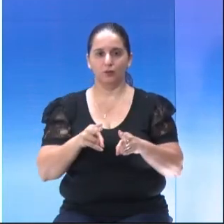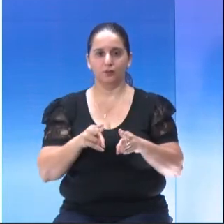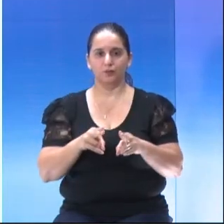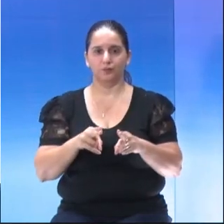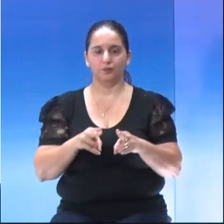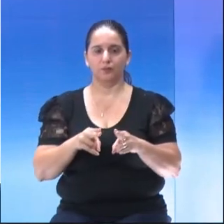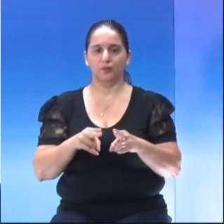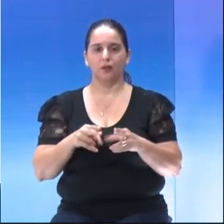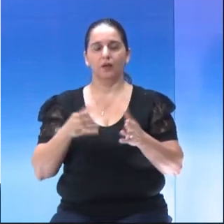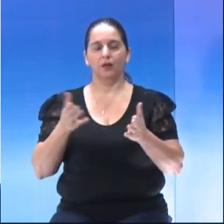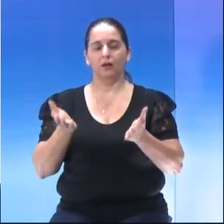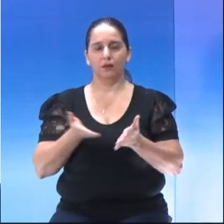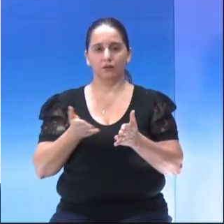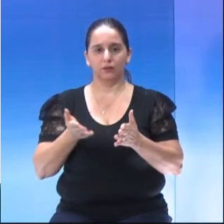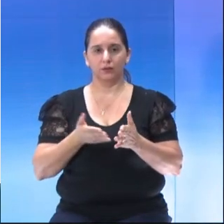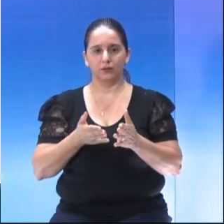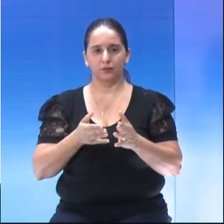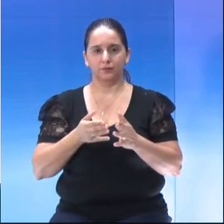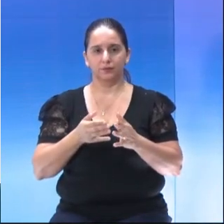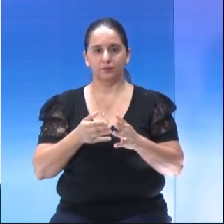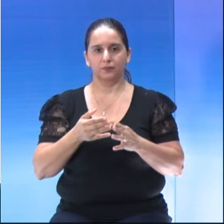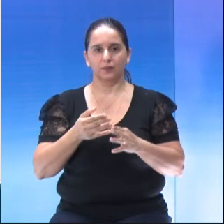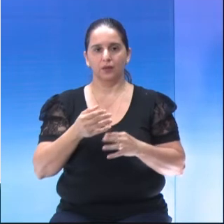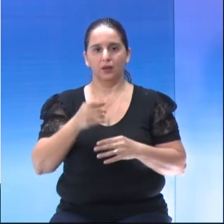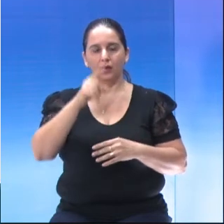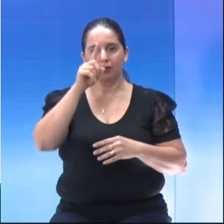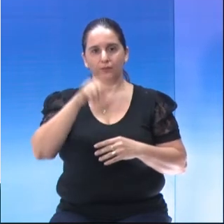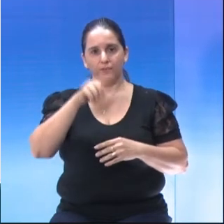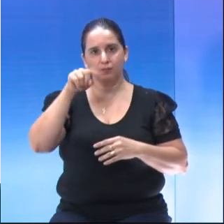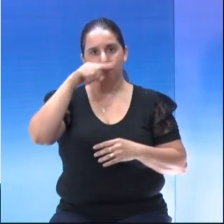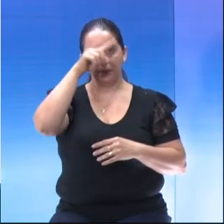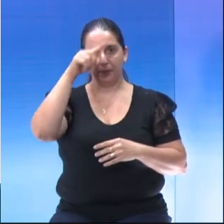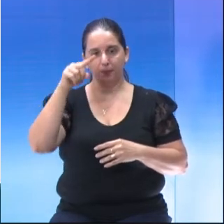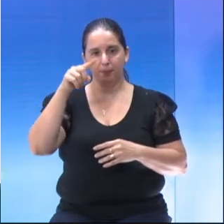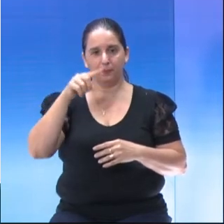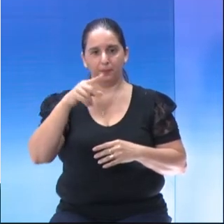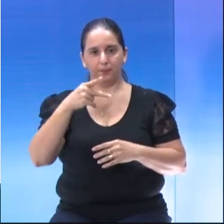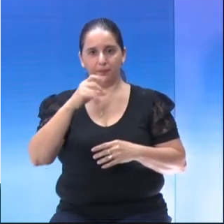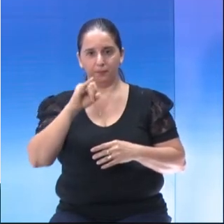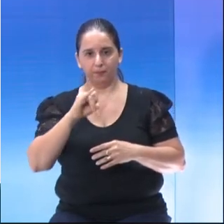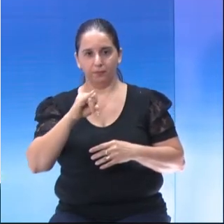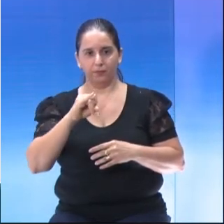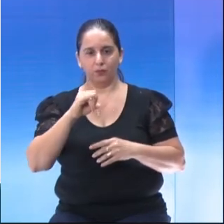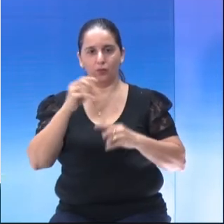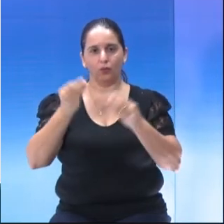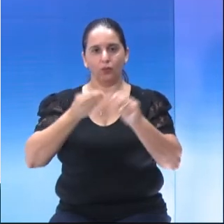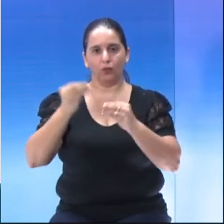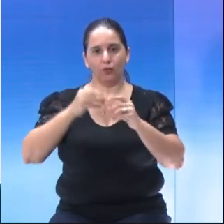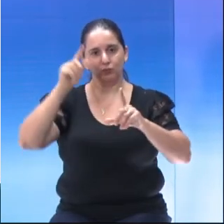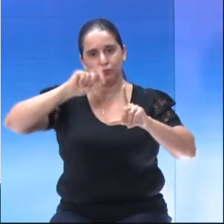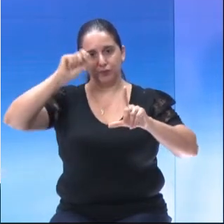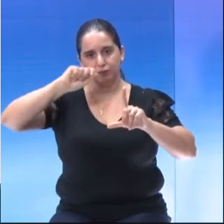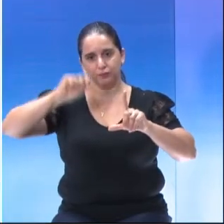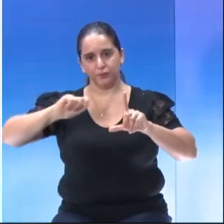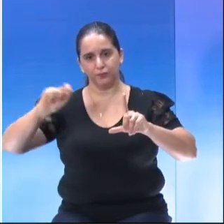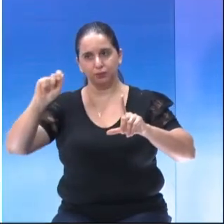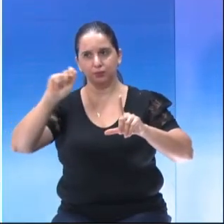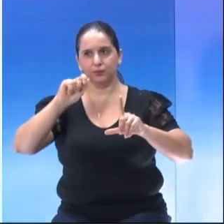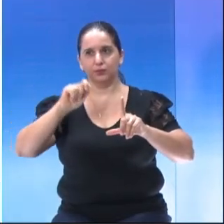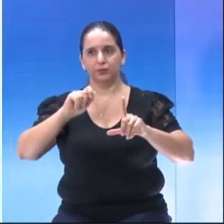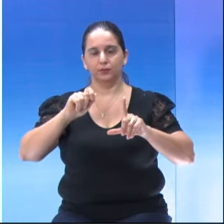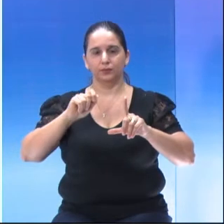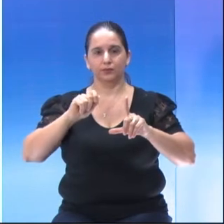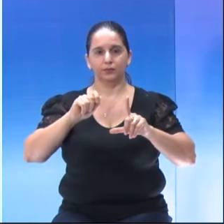é π. Então, agora, nós vamos calcular essa área da figura rachurada, que vai